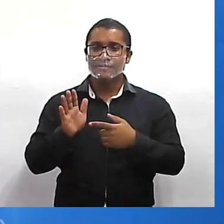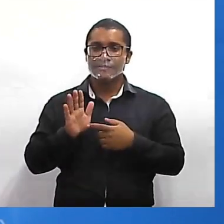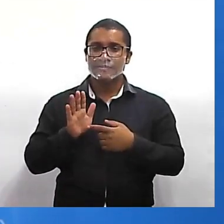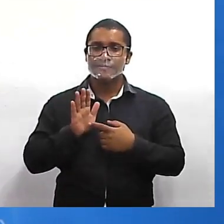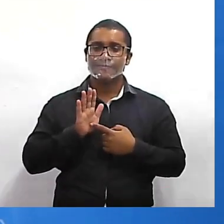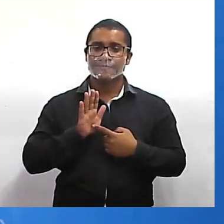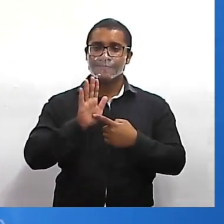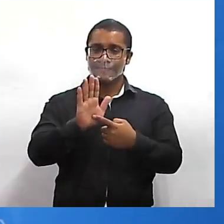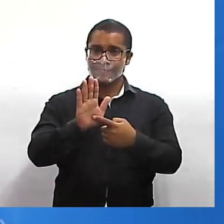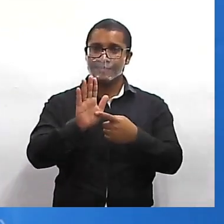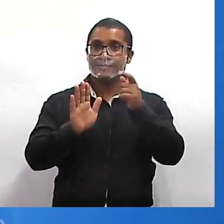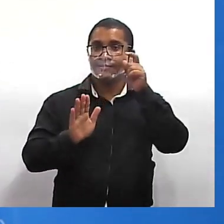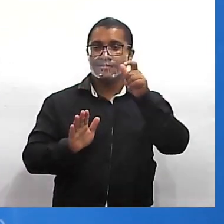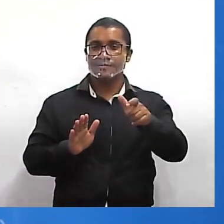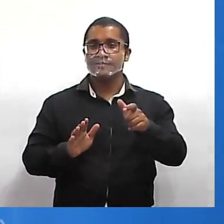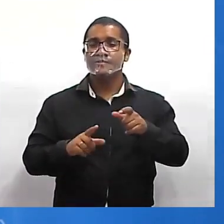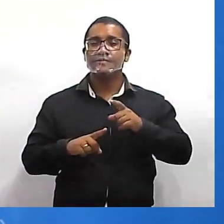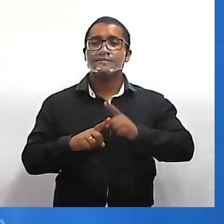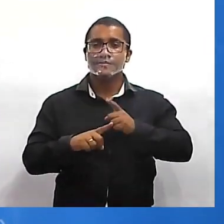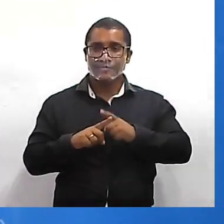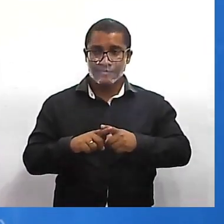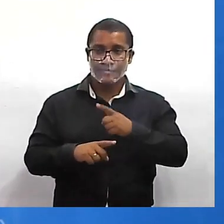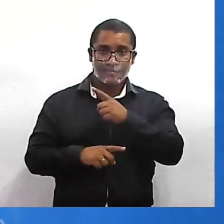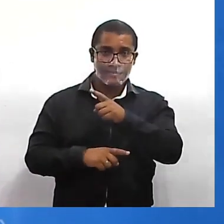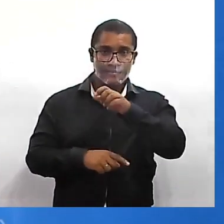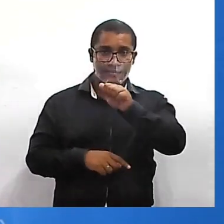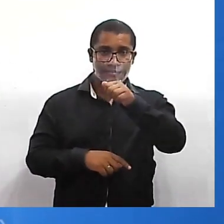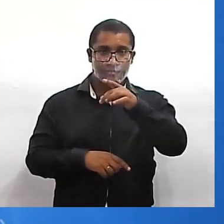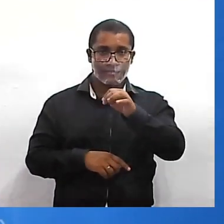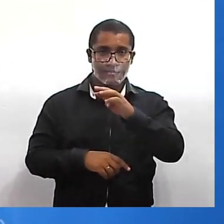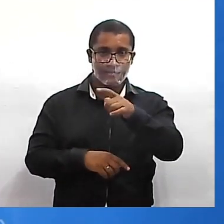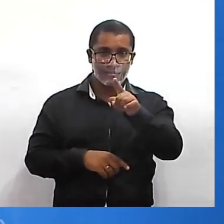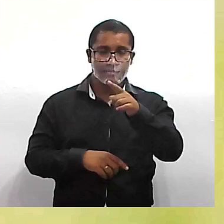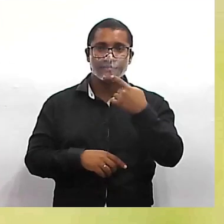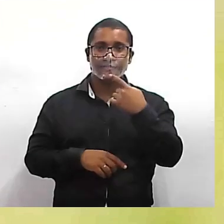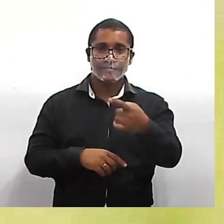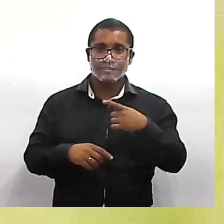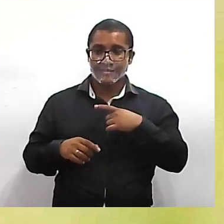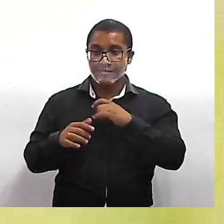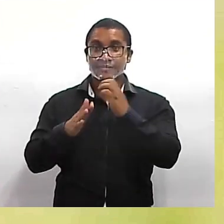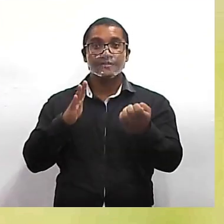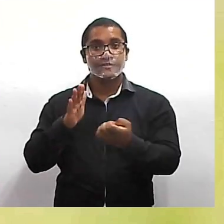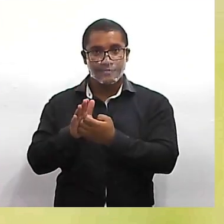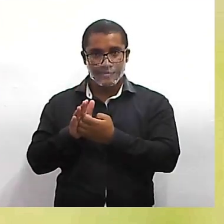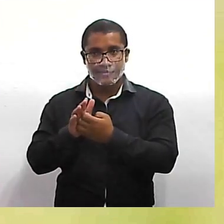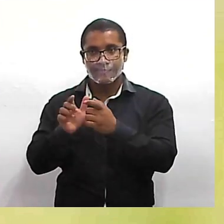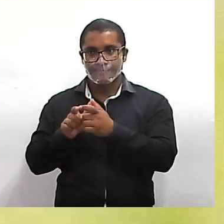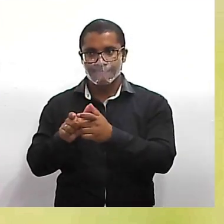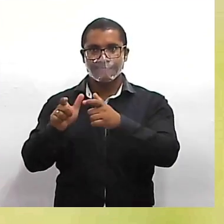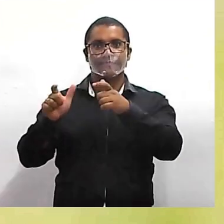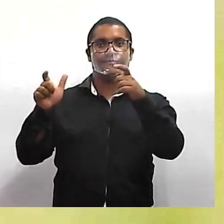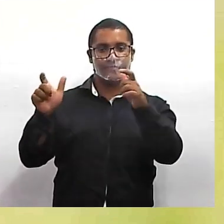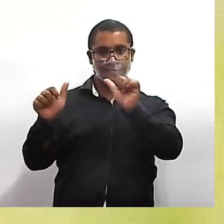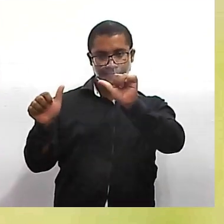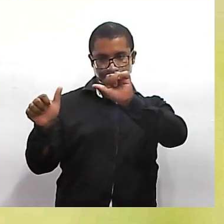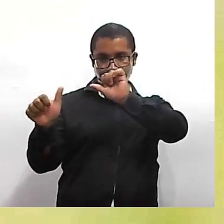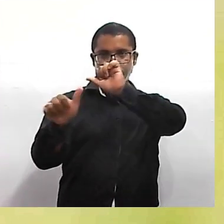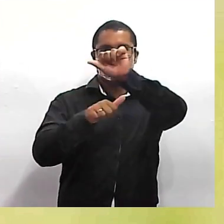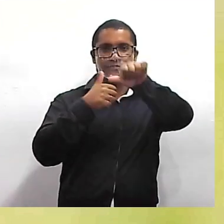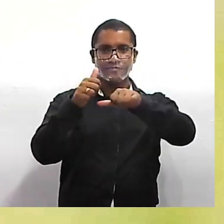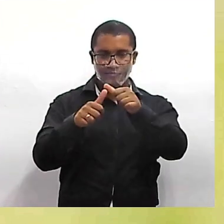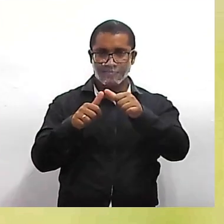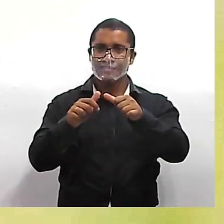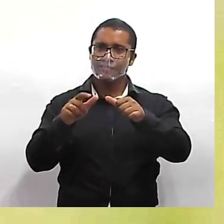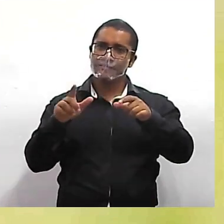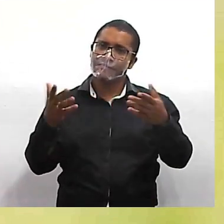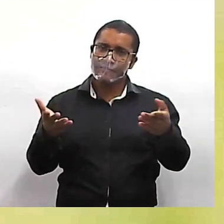aqui é interessante porque ele falou sobre a questão do macro, de empresas que tiveram que se reinventar, e é bem esse